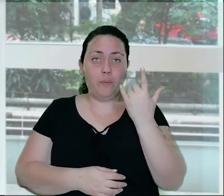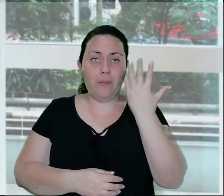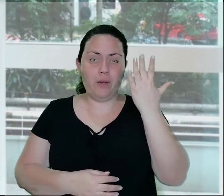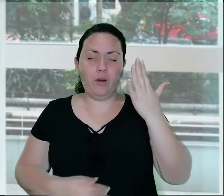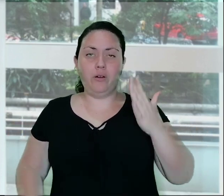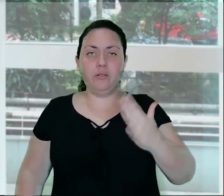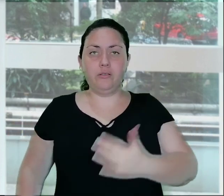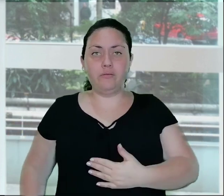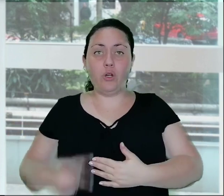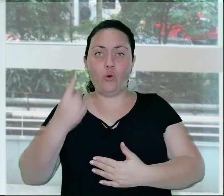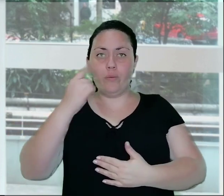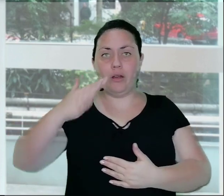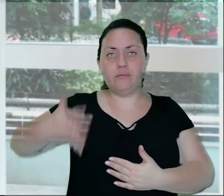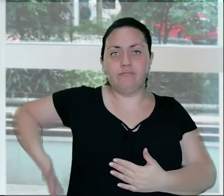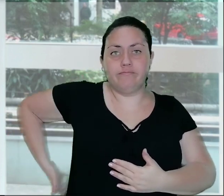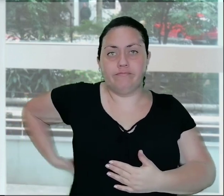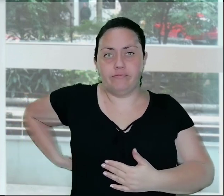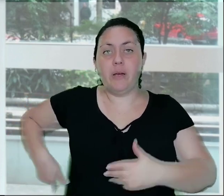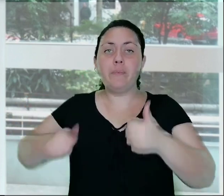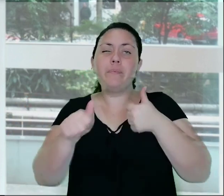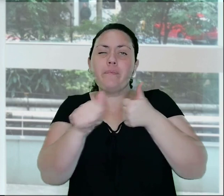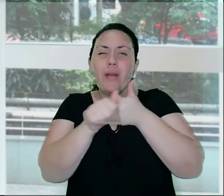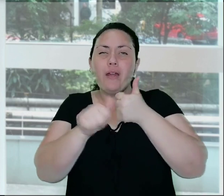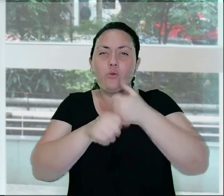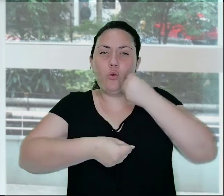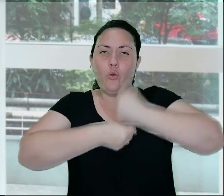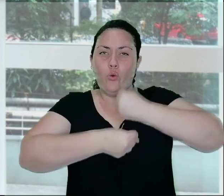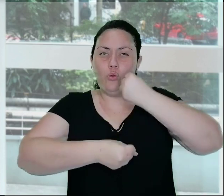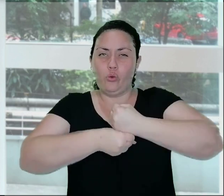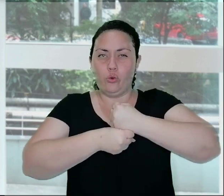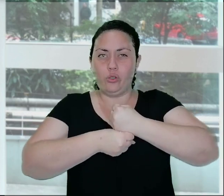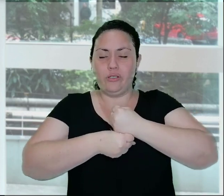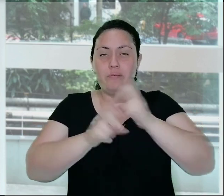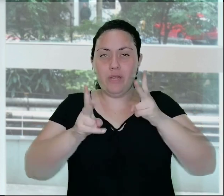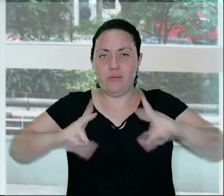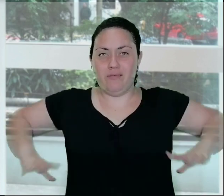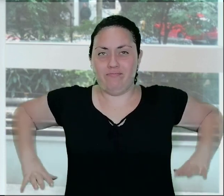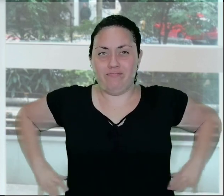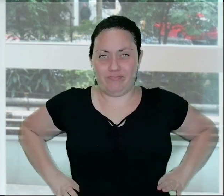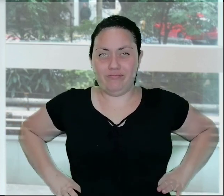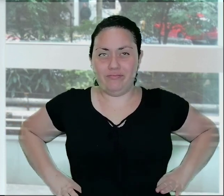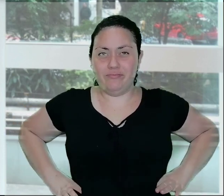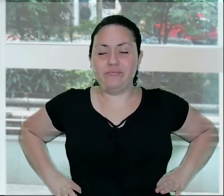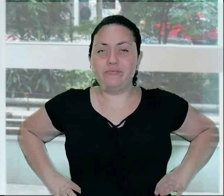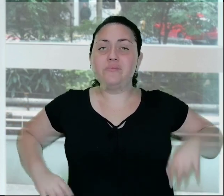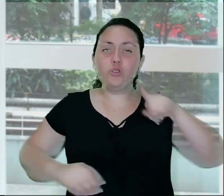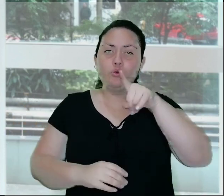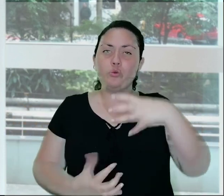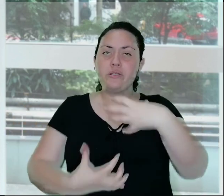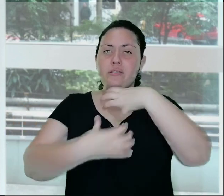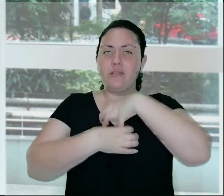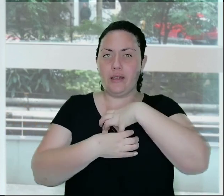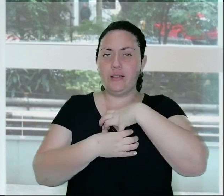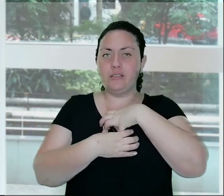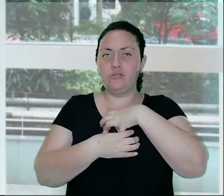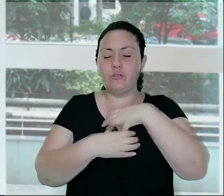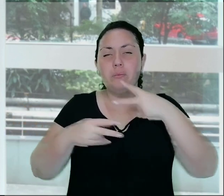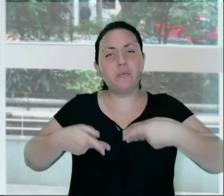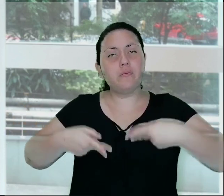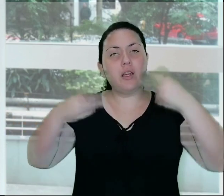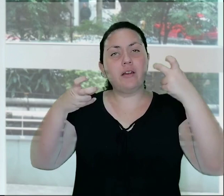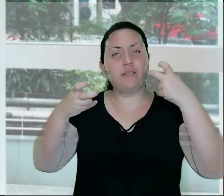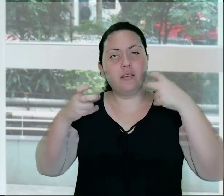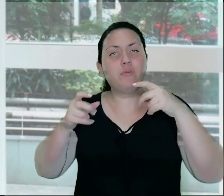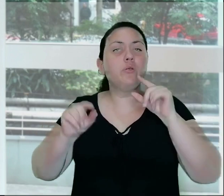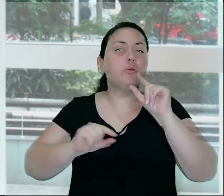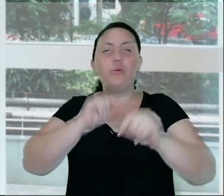no abdômen e a outra nas costas, próximo à coluna vertebral, na linha da cintura, poderá sentir